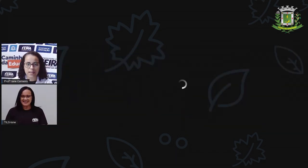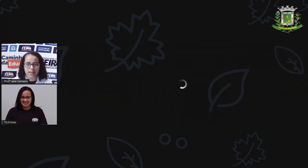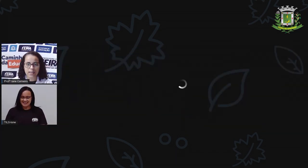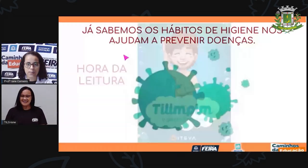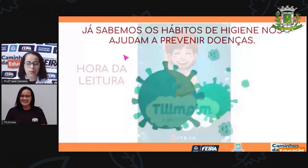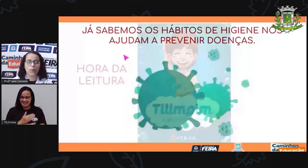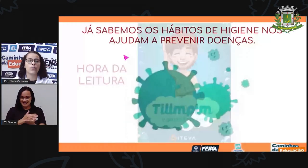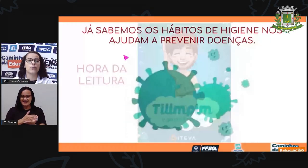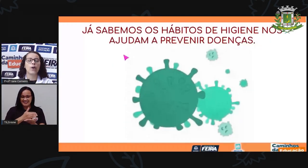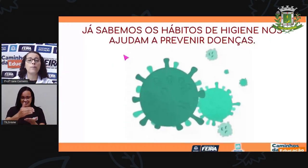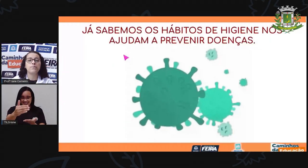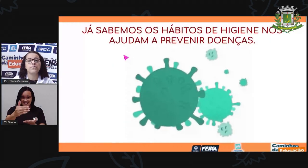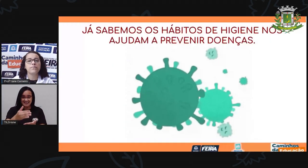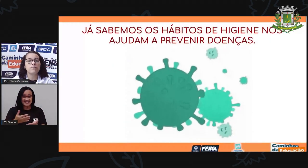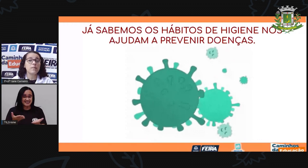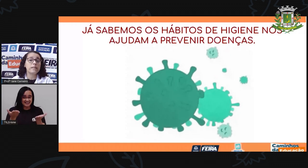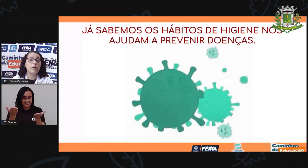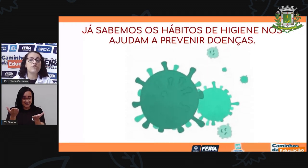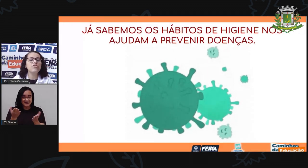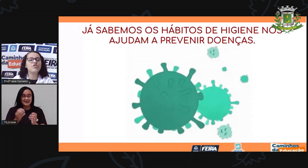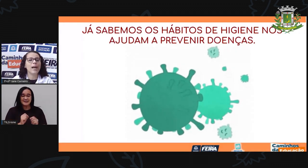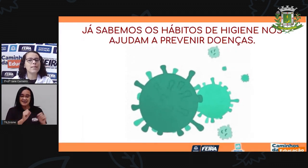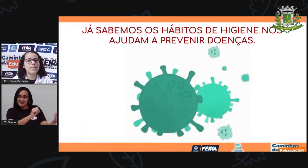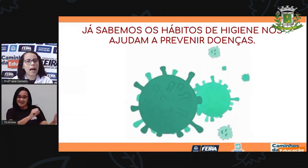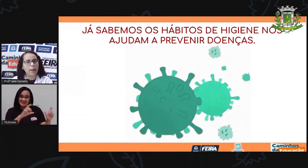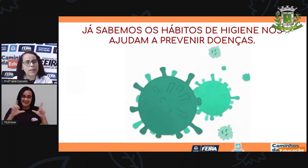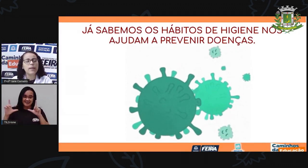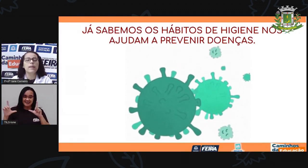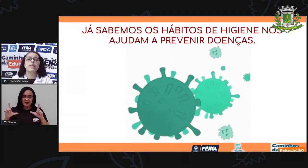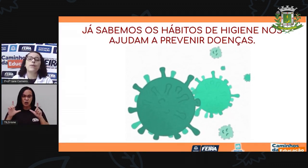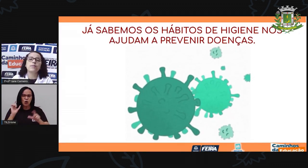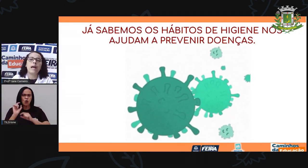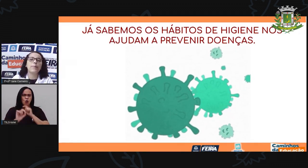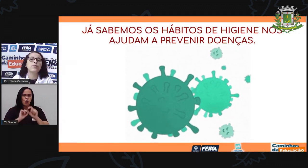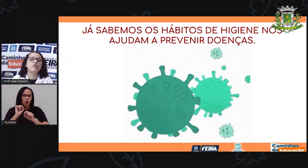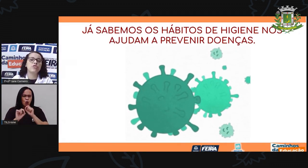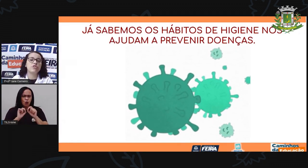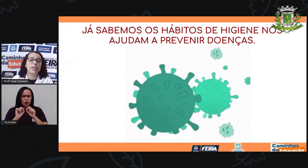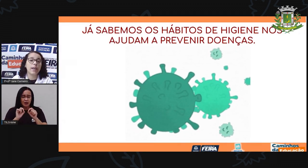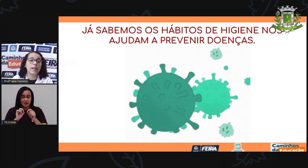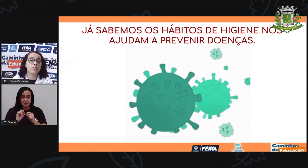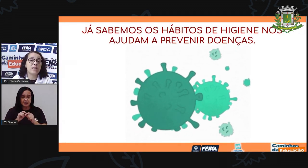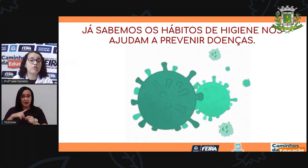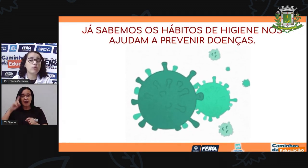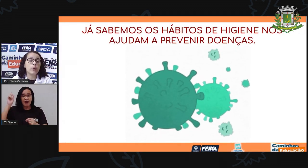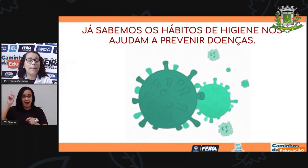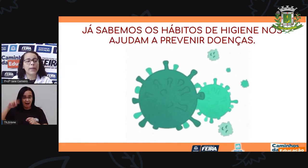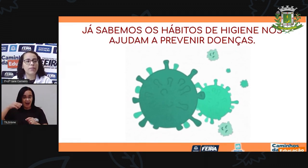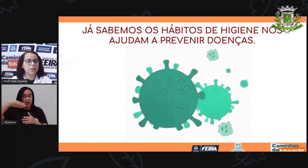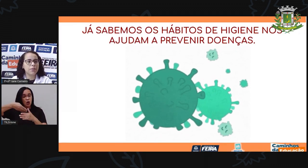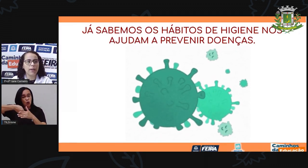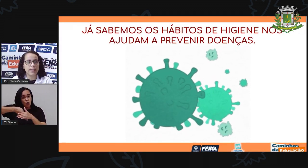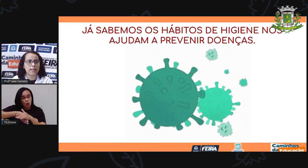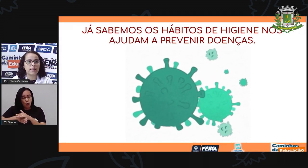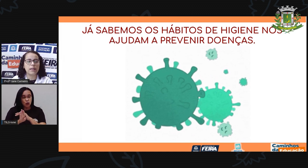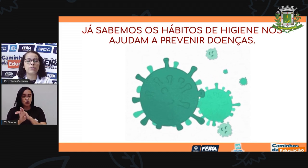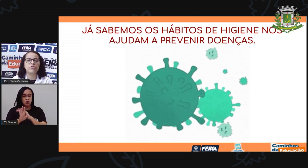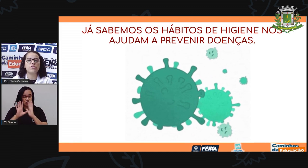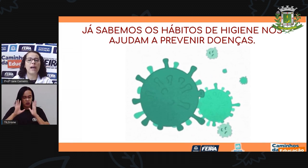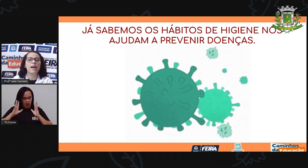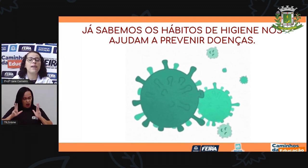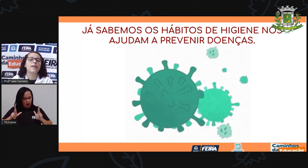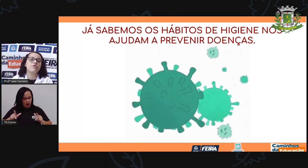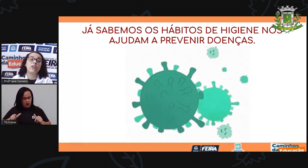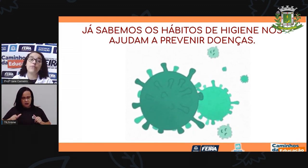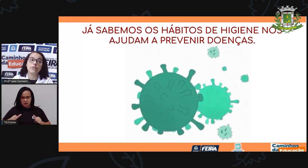para vocês. Pronto, ó. Então, a gente já sabe que os hábitos de higiene ajudam a prevenir doenças. Então,